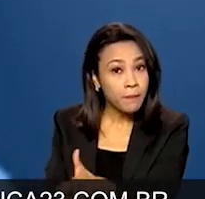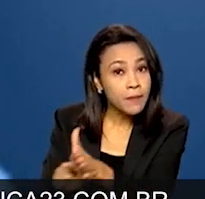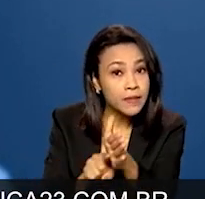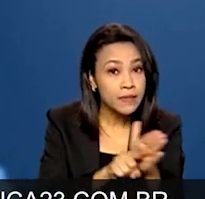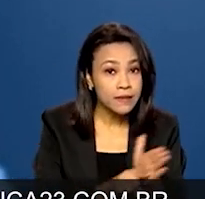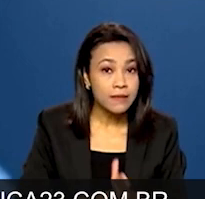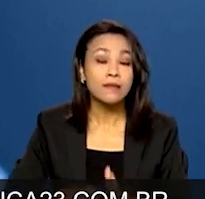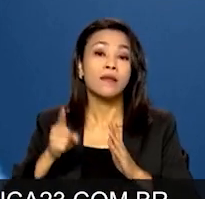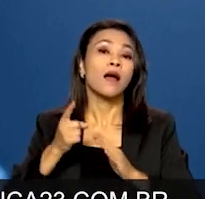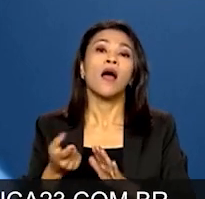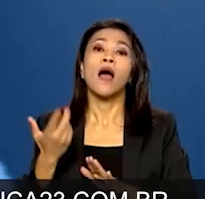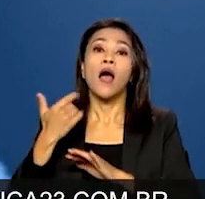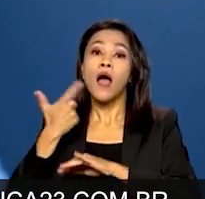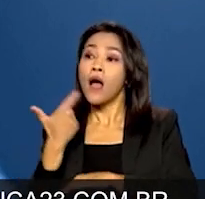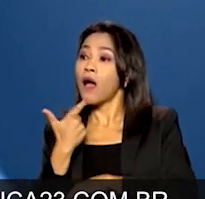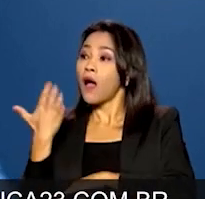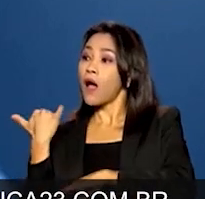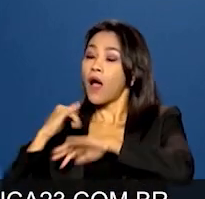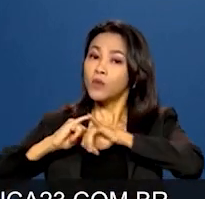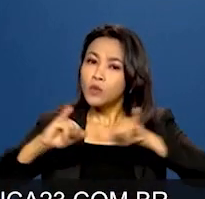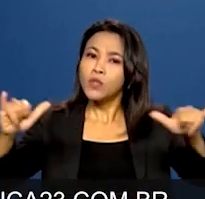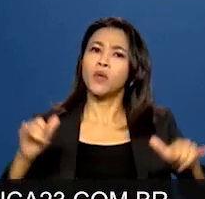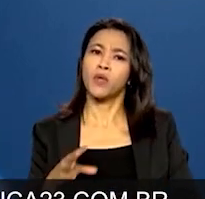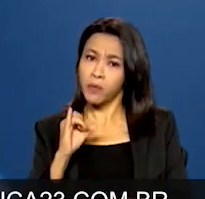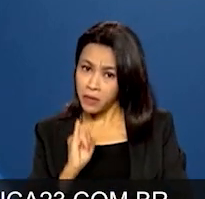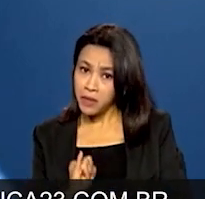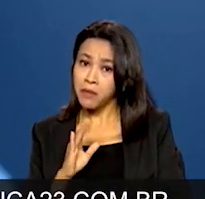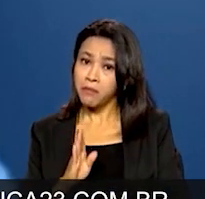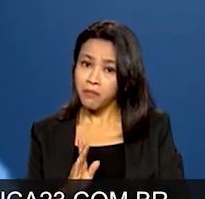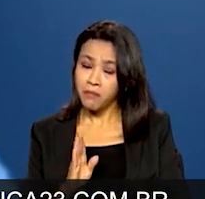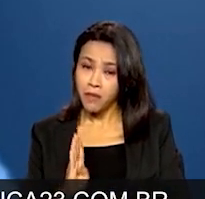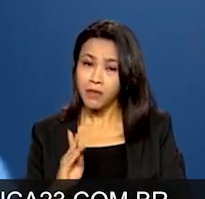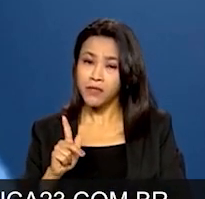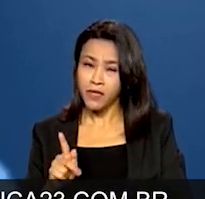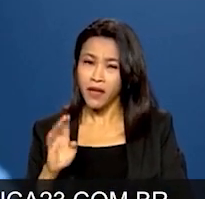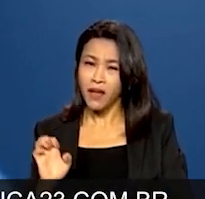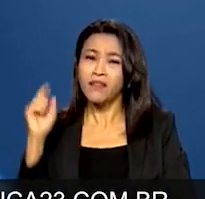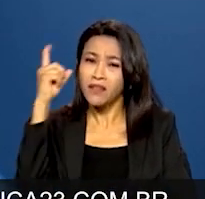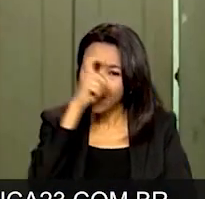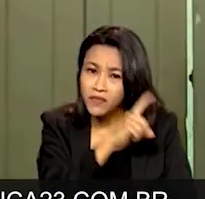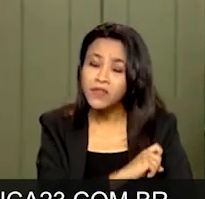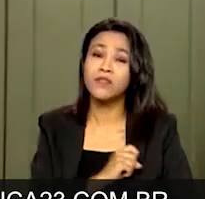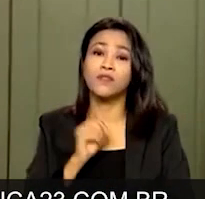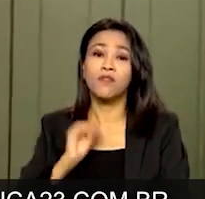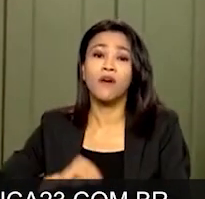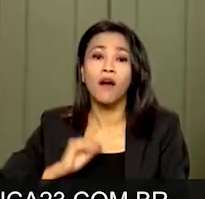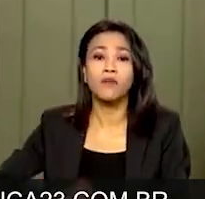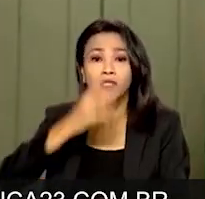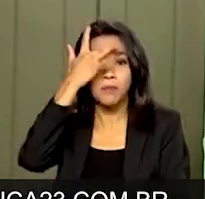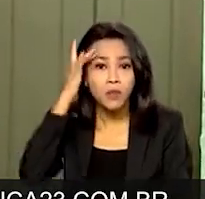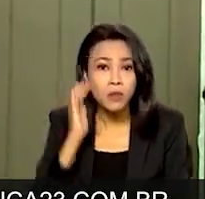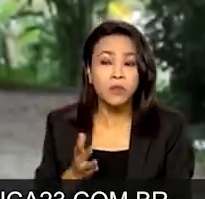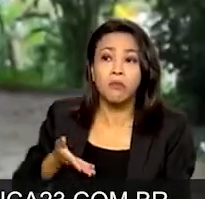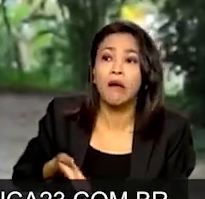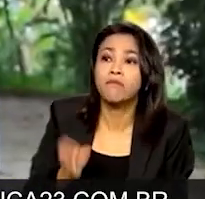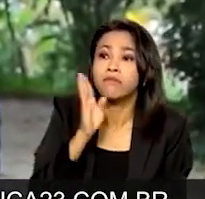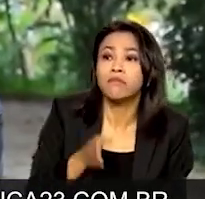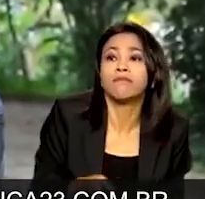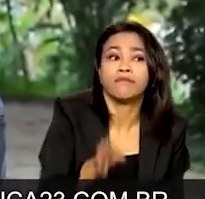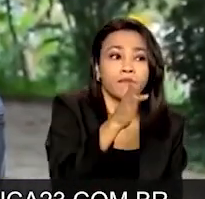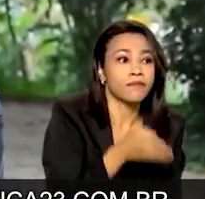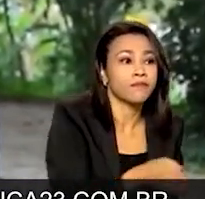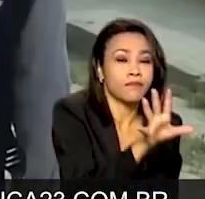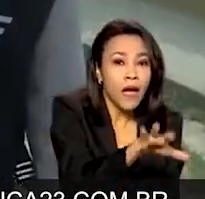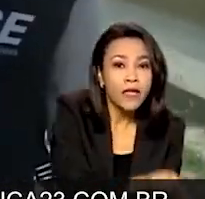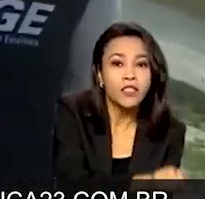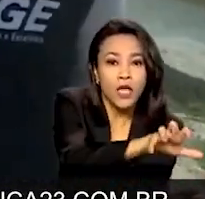Azeredo, anunciou que o IBGE vem enfrentando dificuldades relativas à falta de pessoal para atuar como